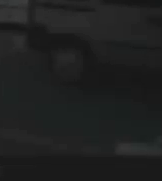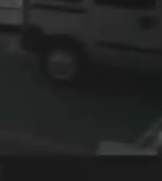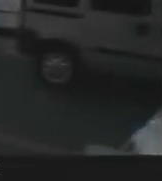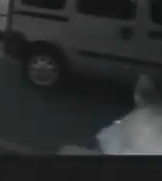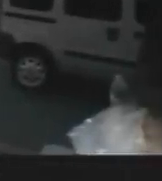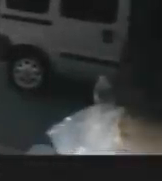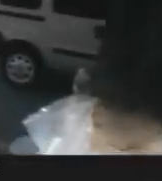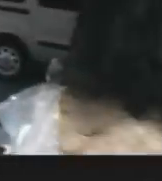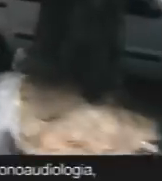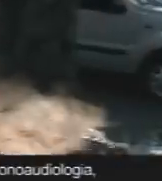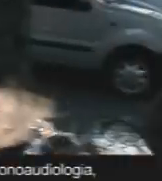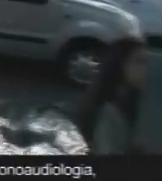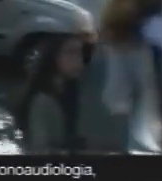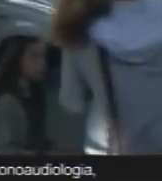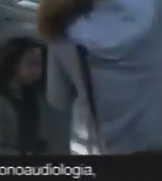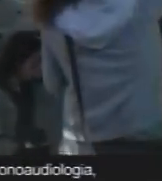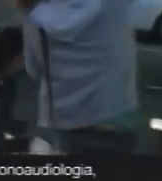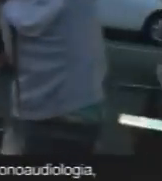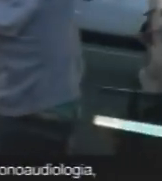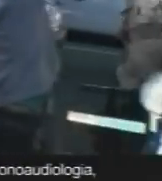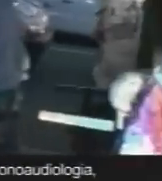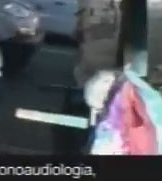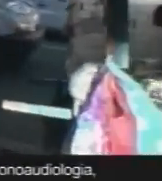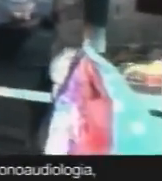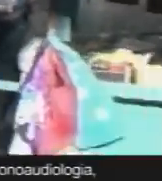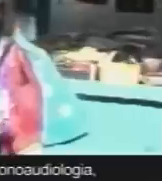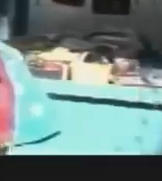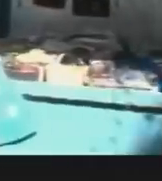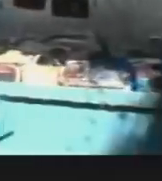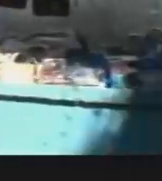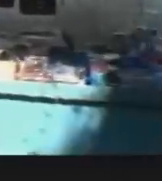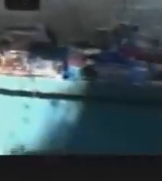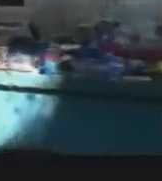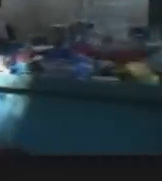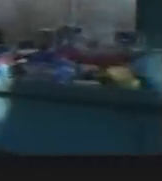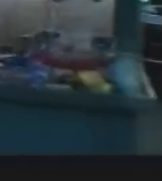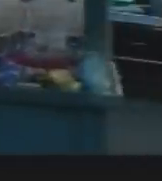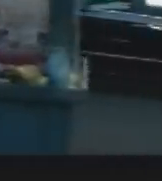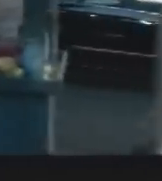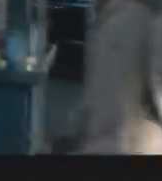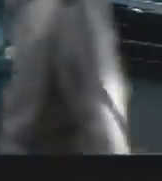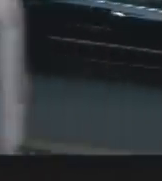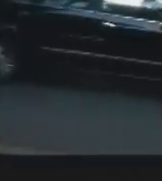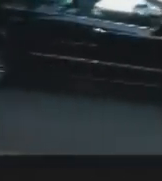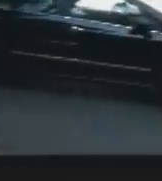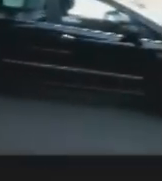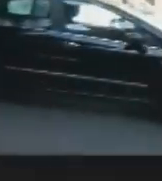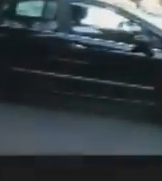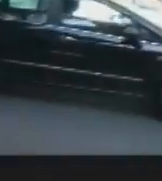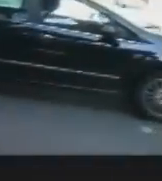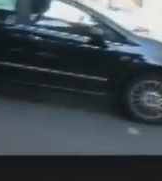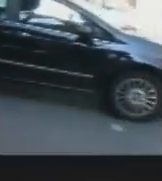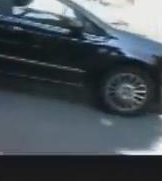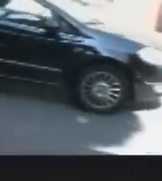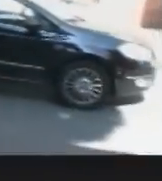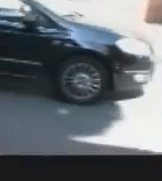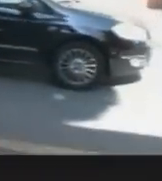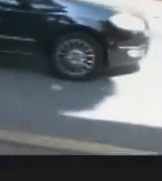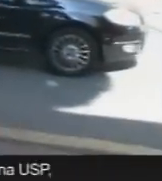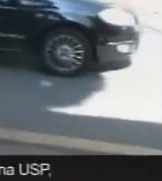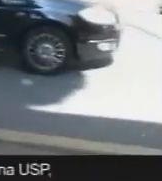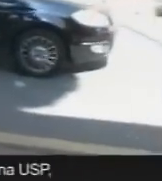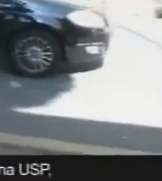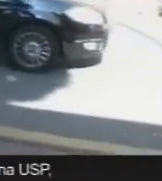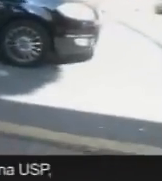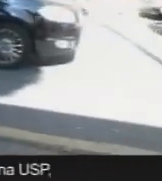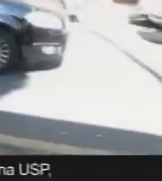Quando eu fui me inscrever no ProUni, eu falei, ah, vou me inscrever no ProUni na Santa Casa, ali em Fonoaudiologia, mas eu acho que eu não vou ser chamada. Foi de primeira chamada, assim,